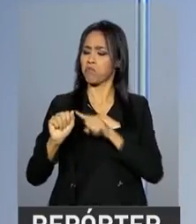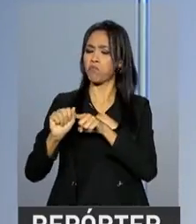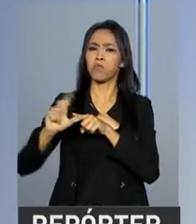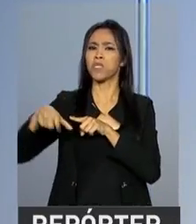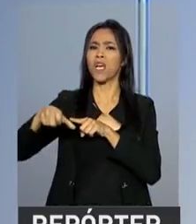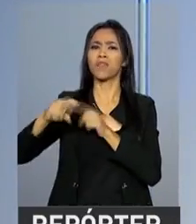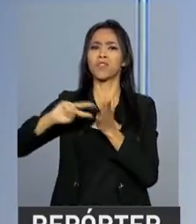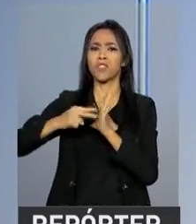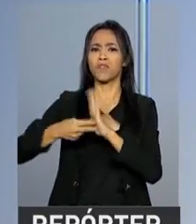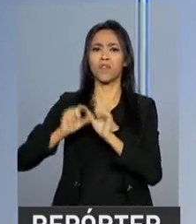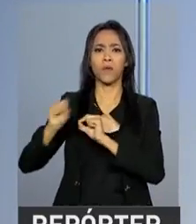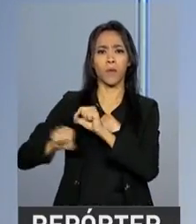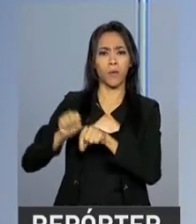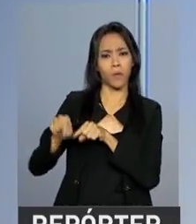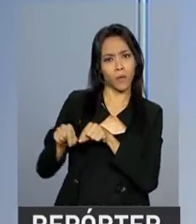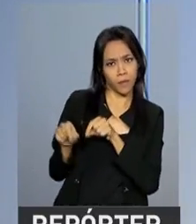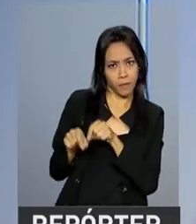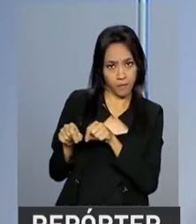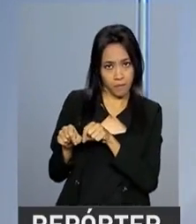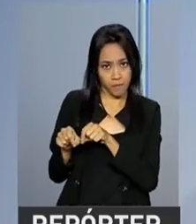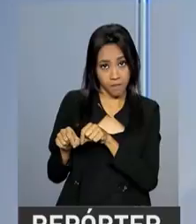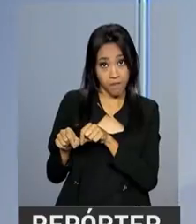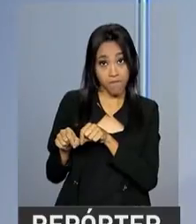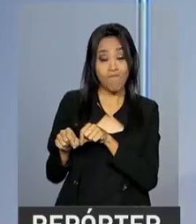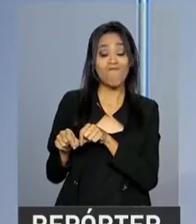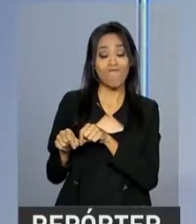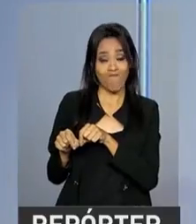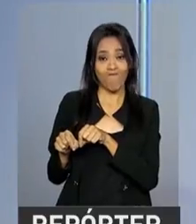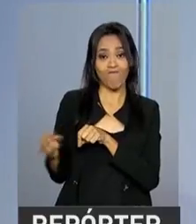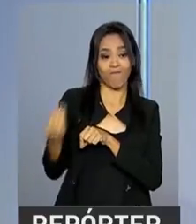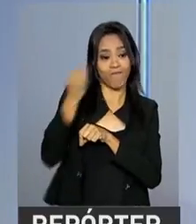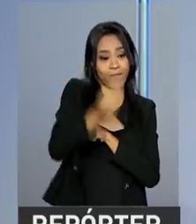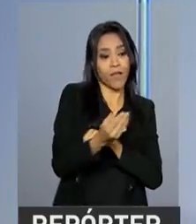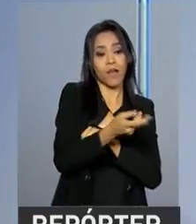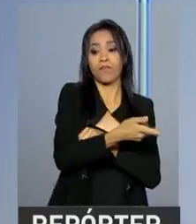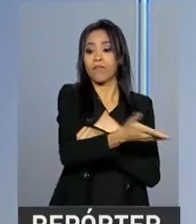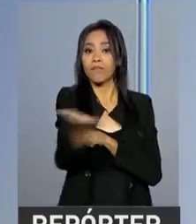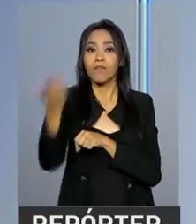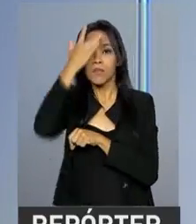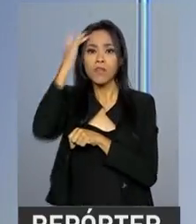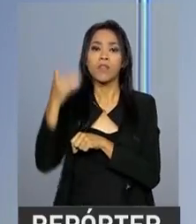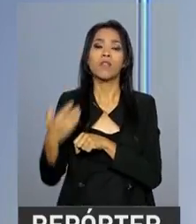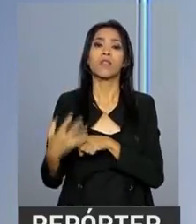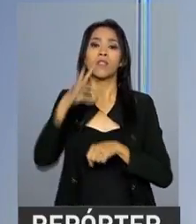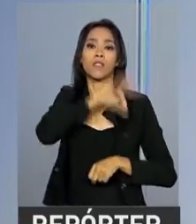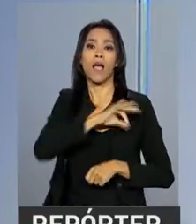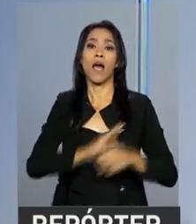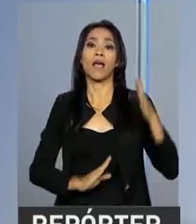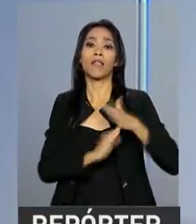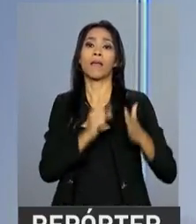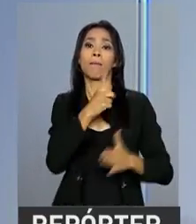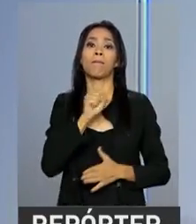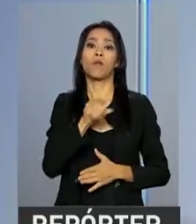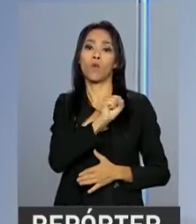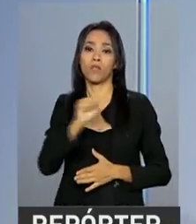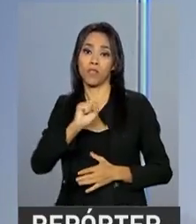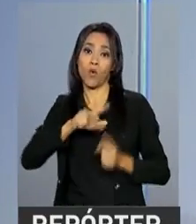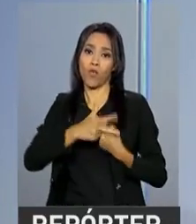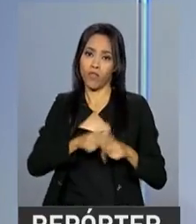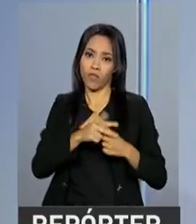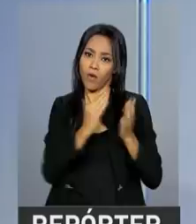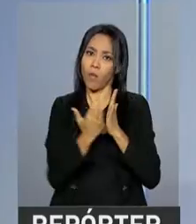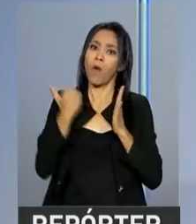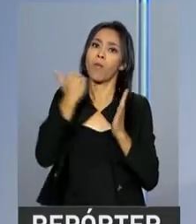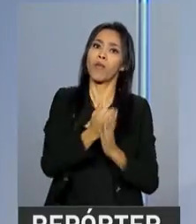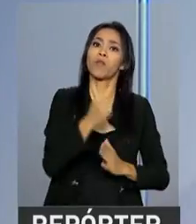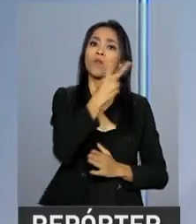que aquele, originalmente nós havíamos mandado para aqueles que ganham até R$ 1.800, mas a Câmara modificou para R$ 2.800. Quem ganha até